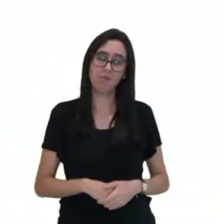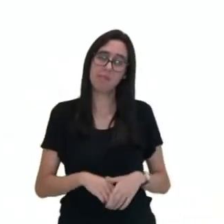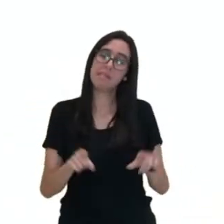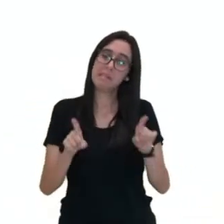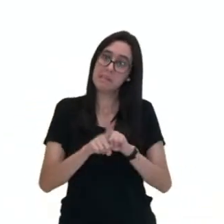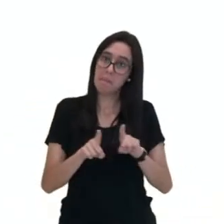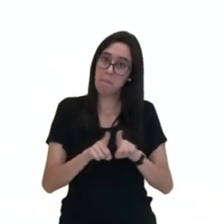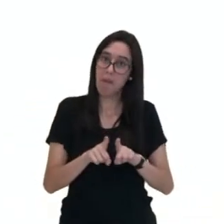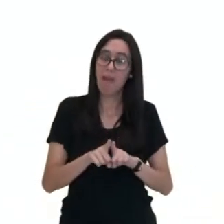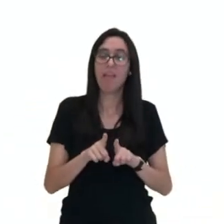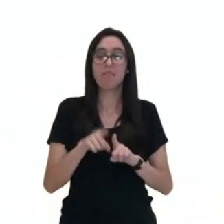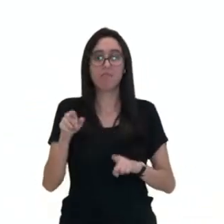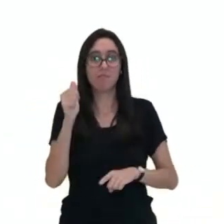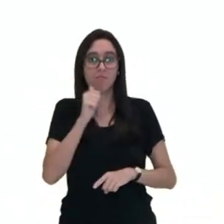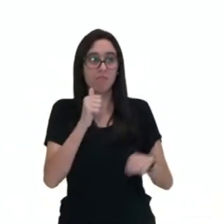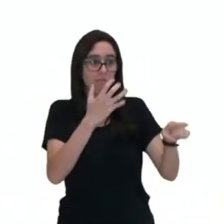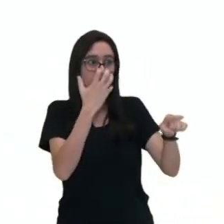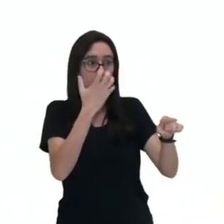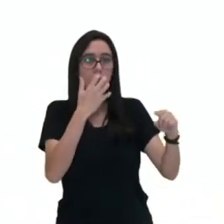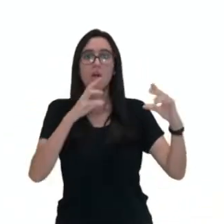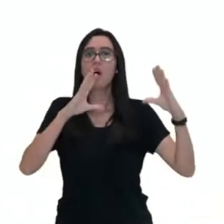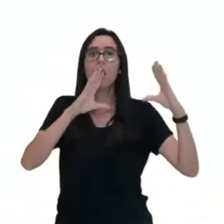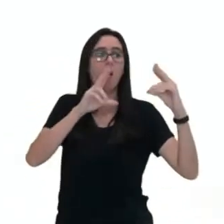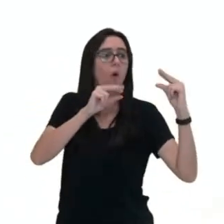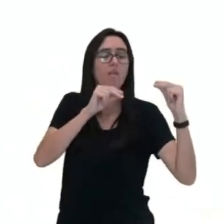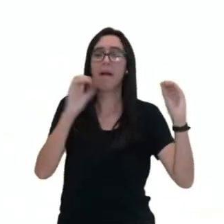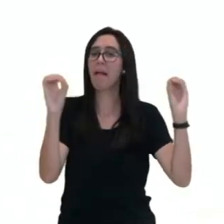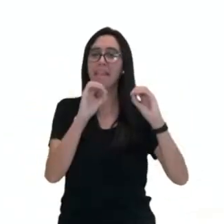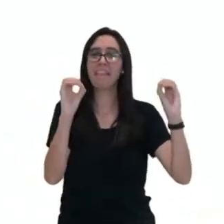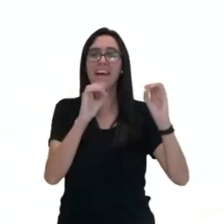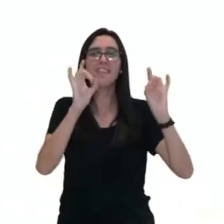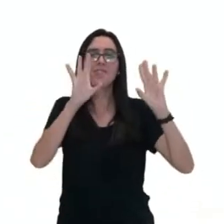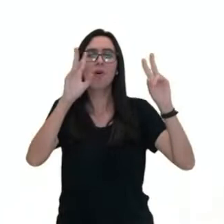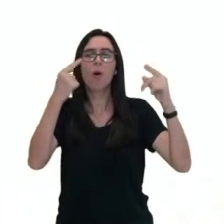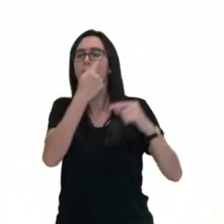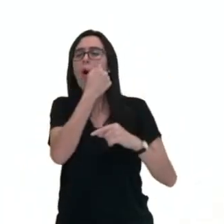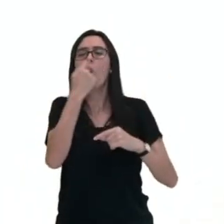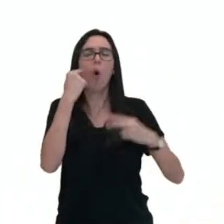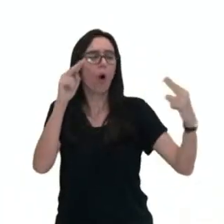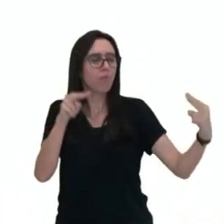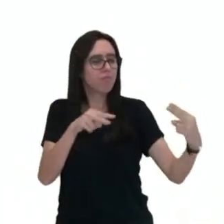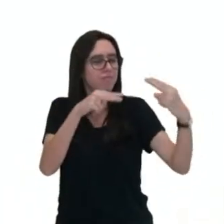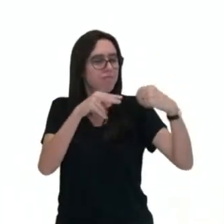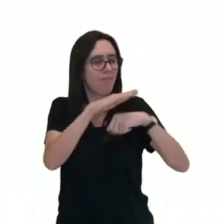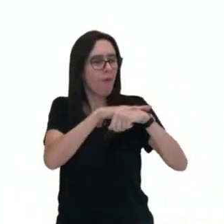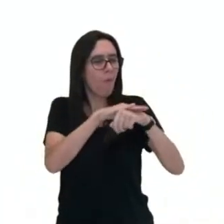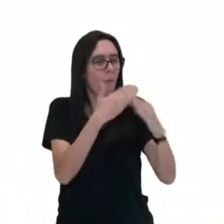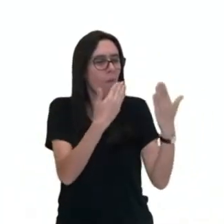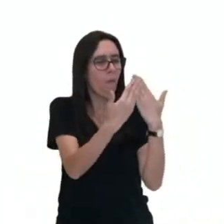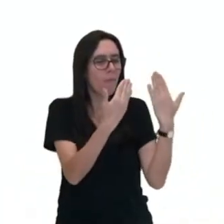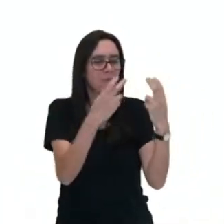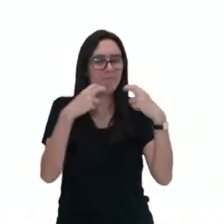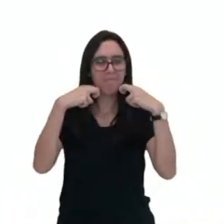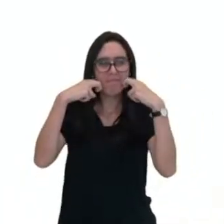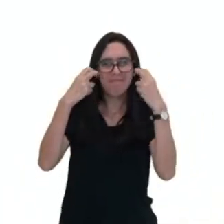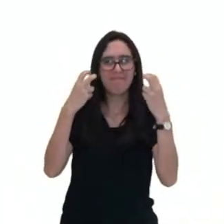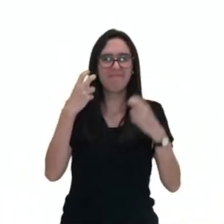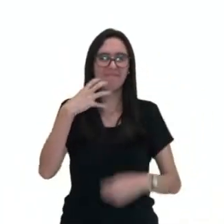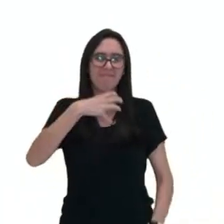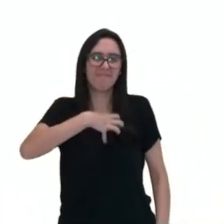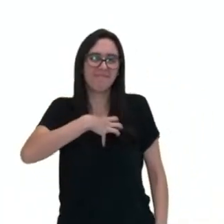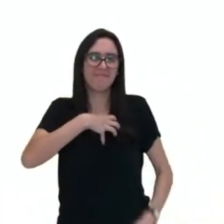sem falar, eles se pediam. Pediam-se com urgência, com encabulamento,